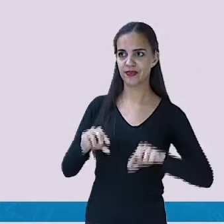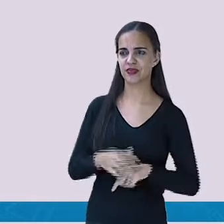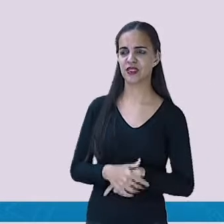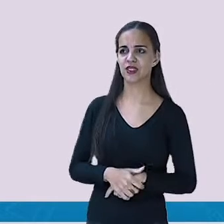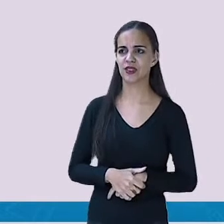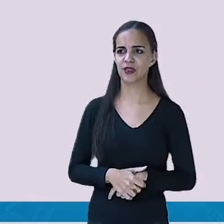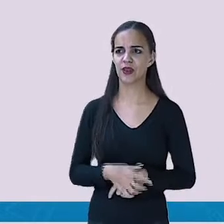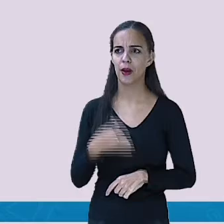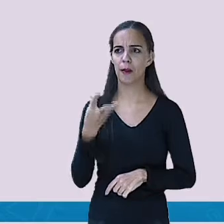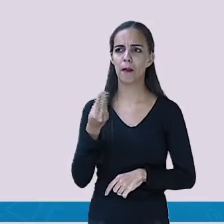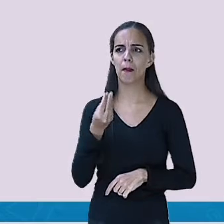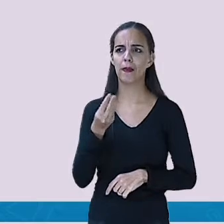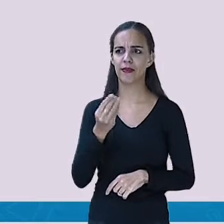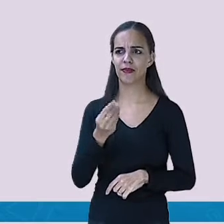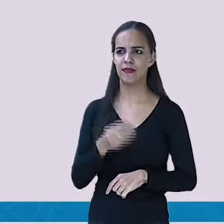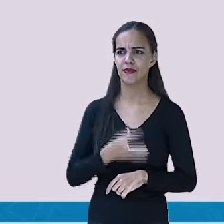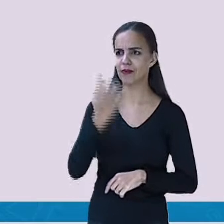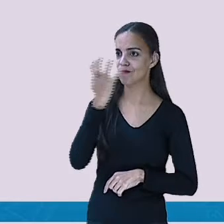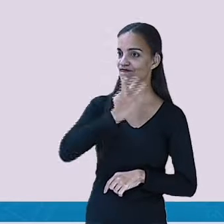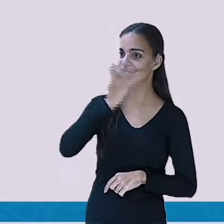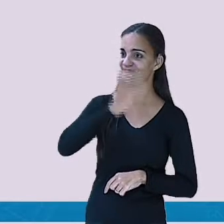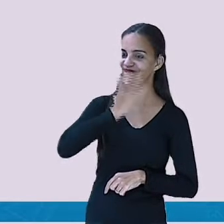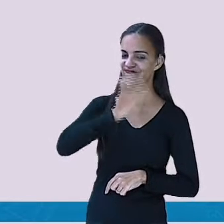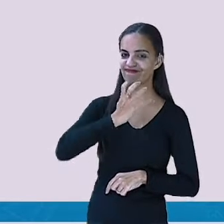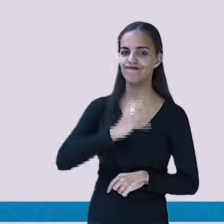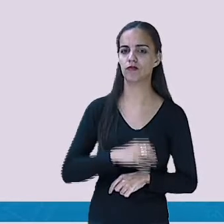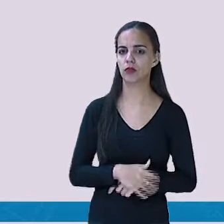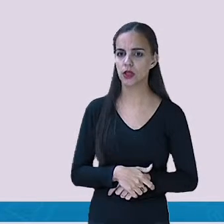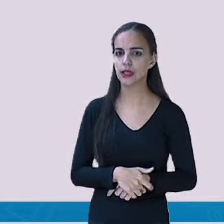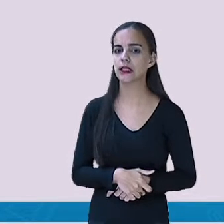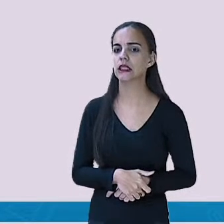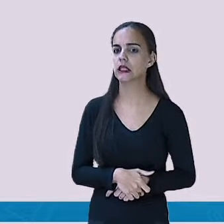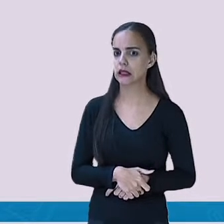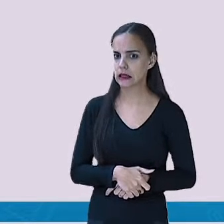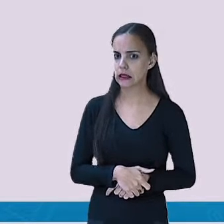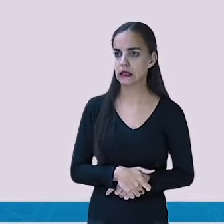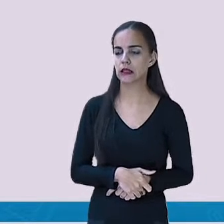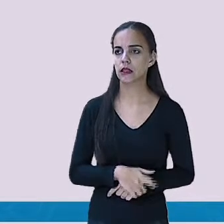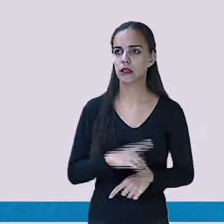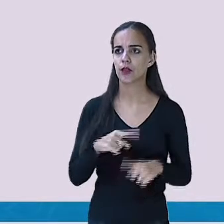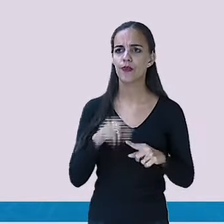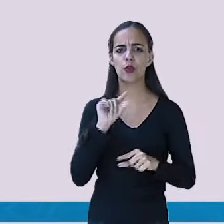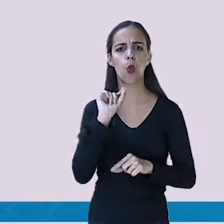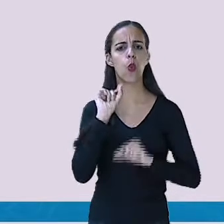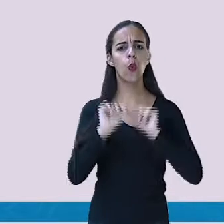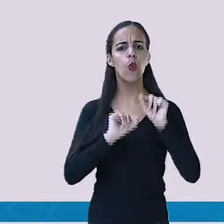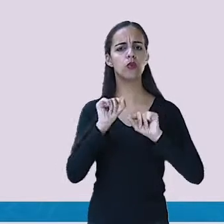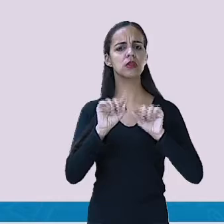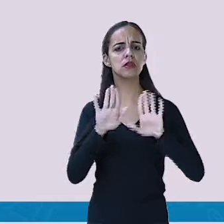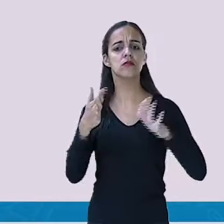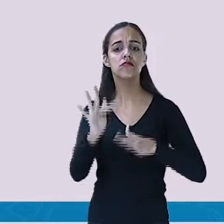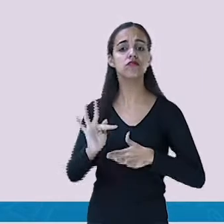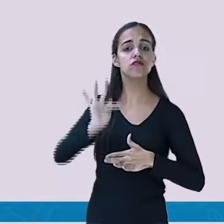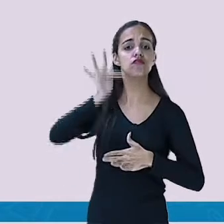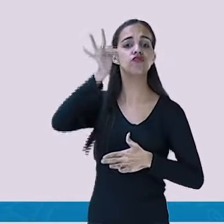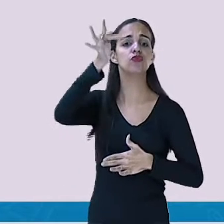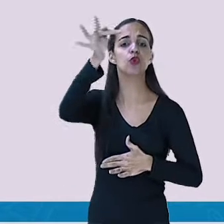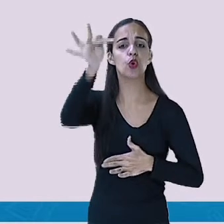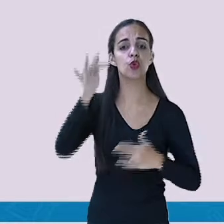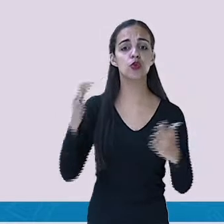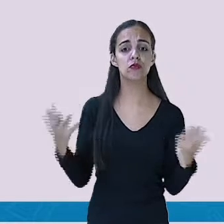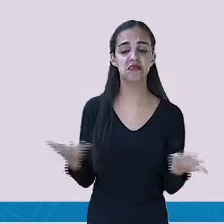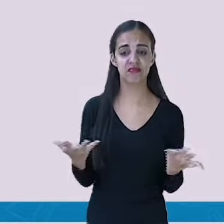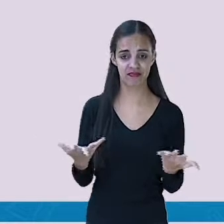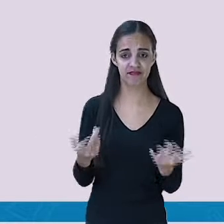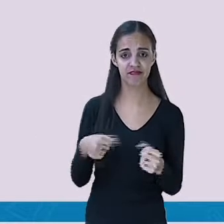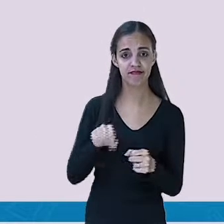ela é muito séria. Olha só, o que será do futuro que